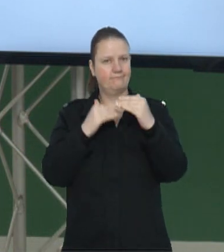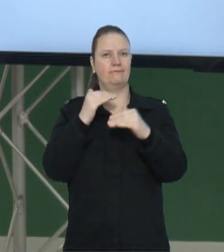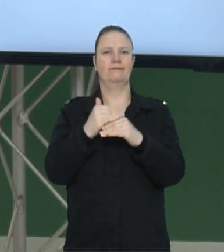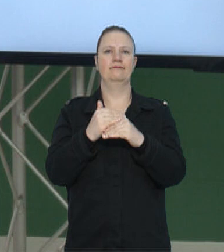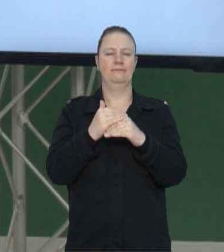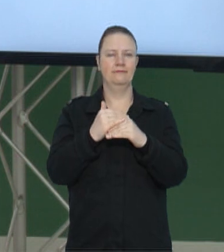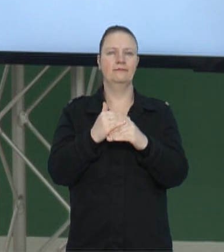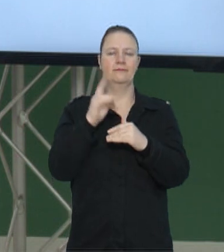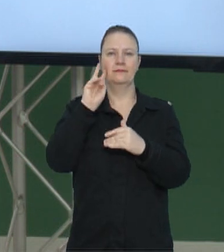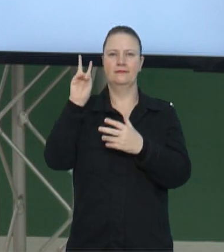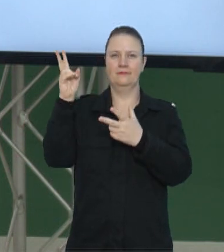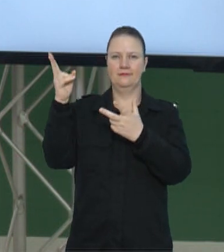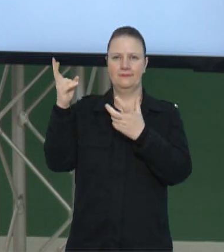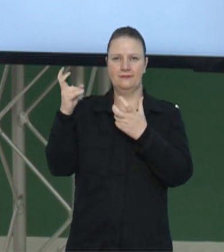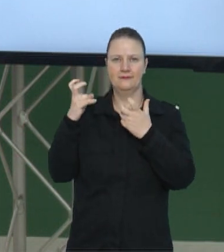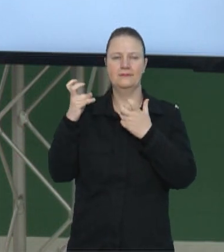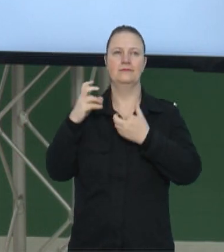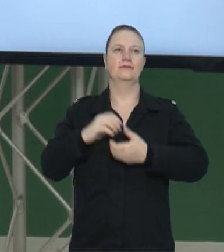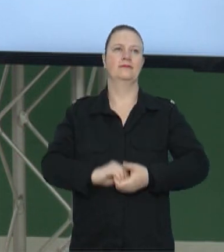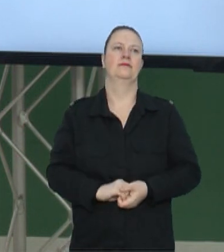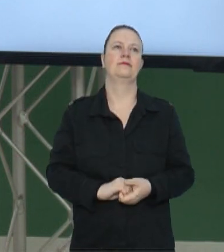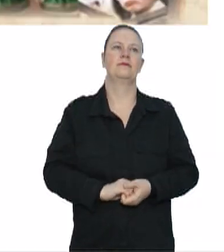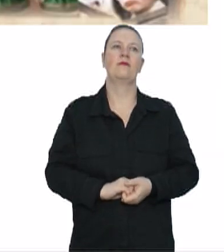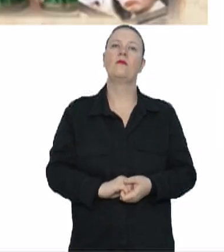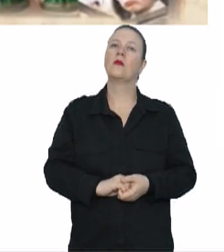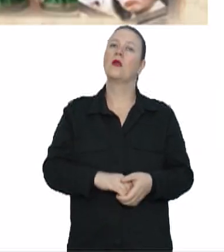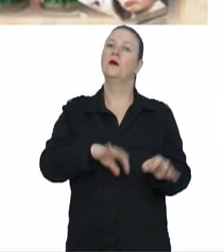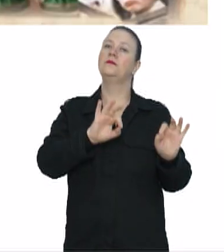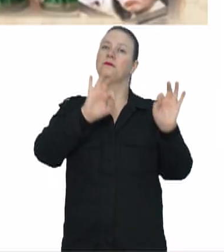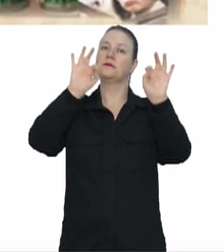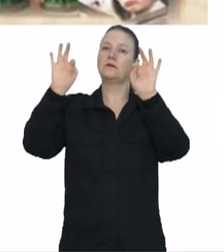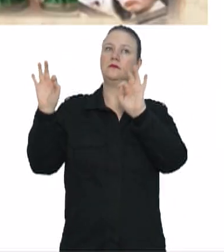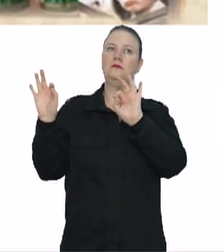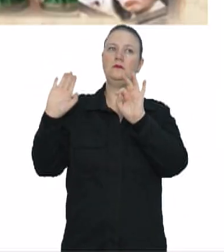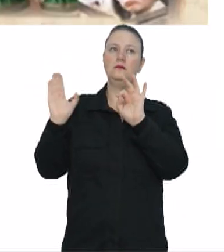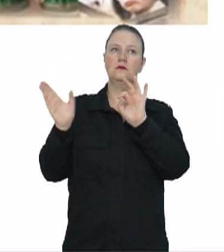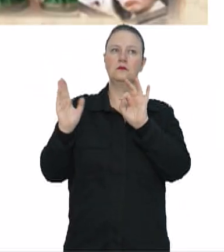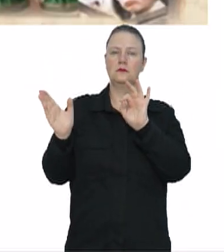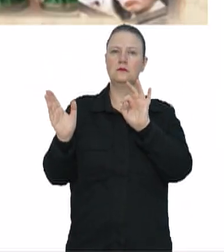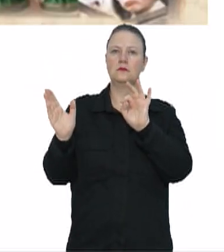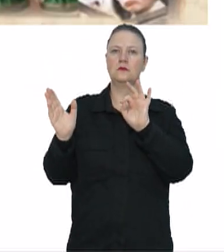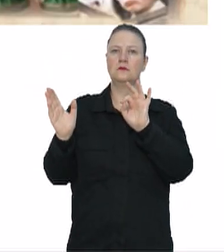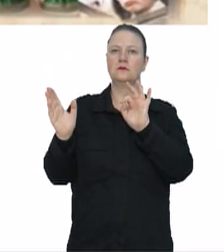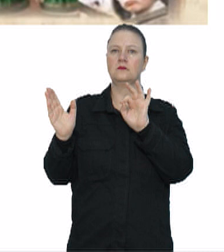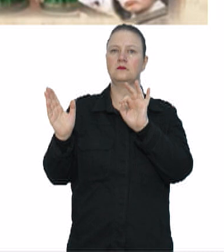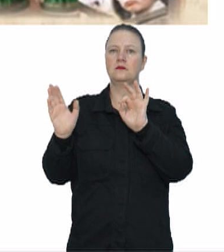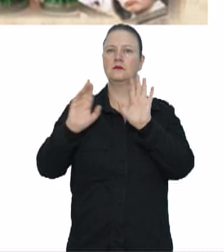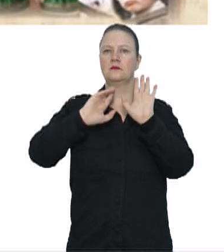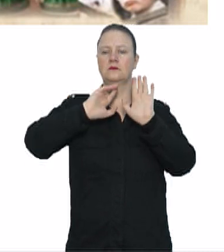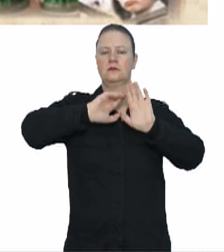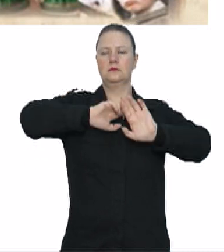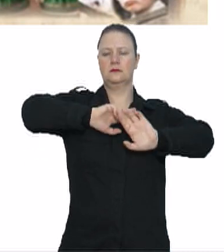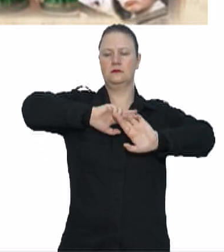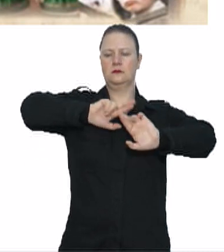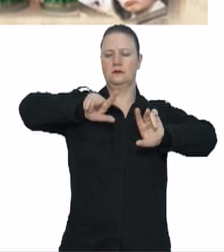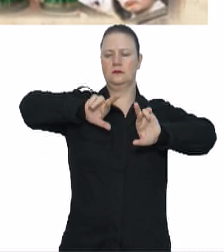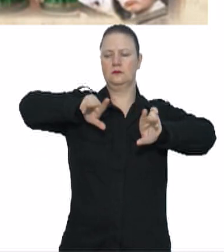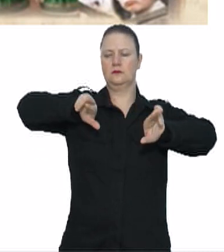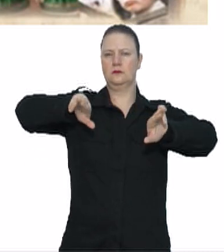vocês vão acompanhando o raciocínio ali. Então, a imagem já sugere para nós ali uma diversidade,